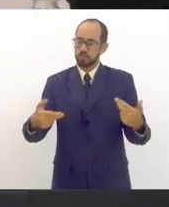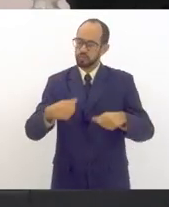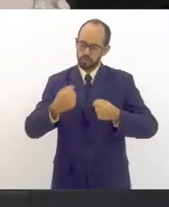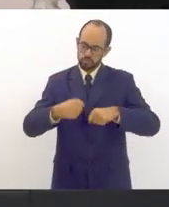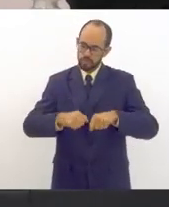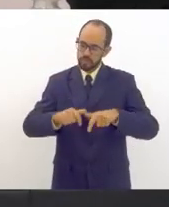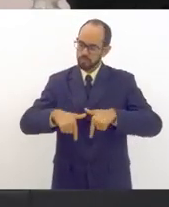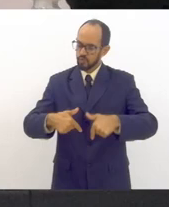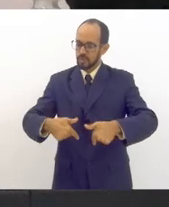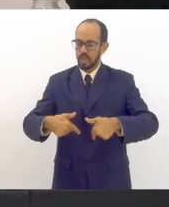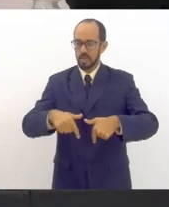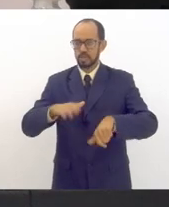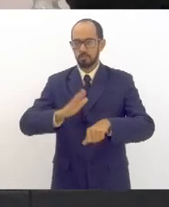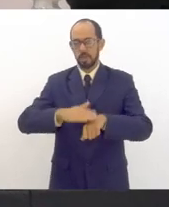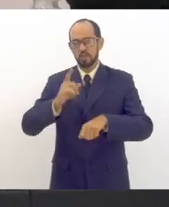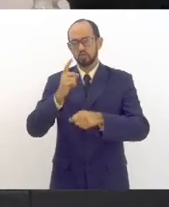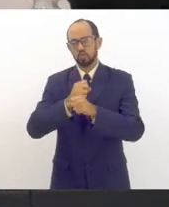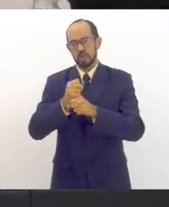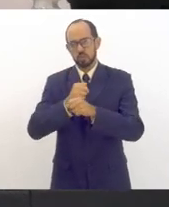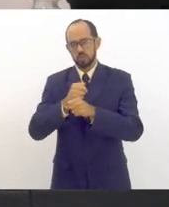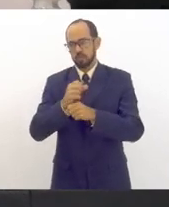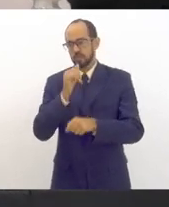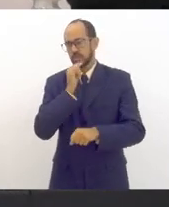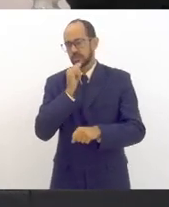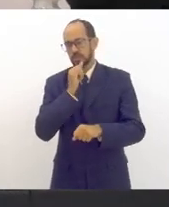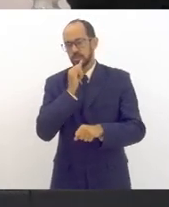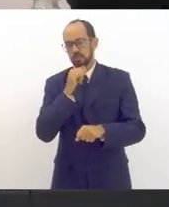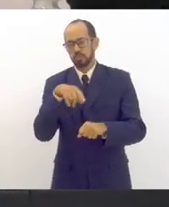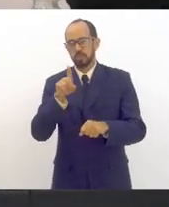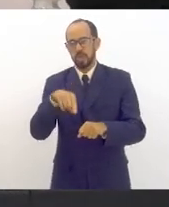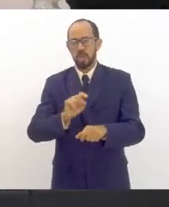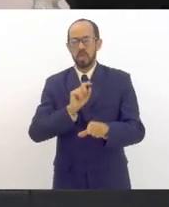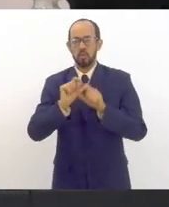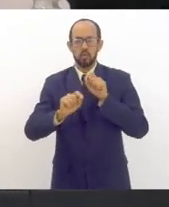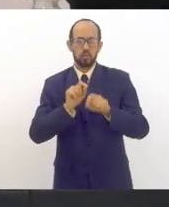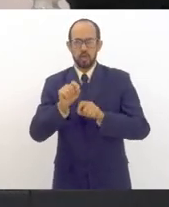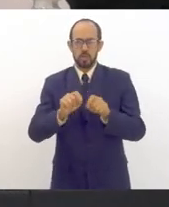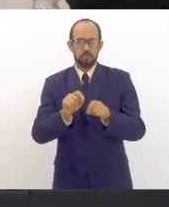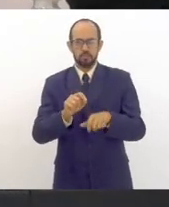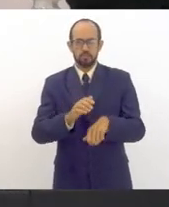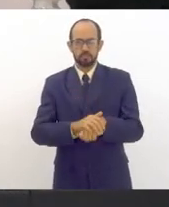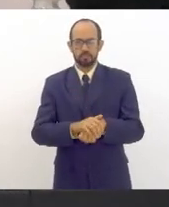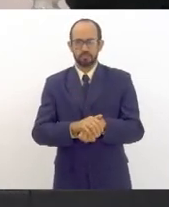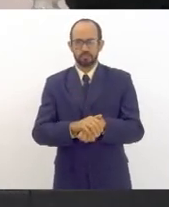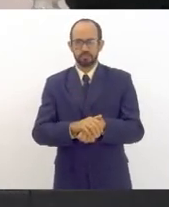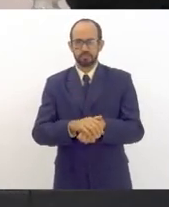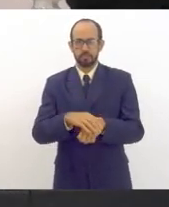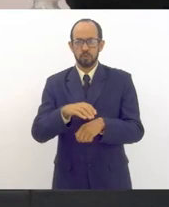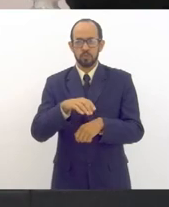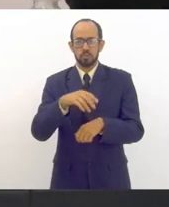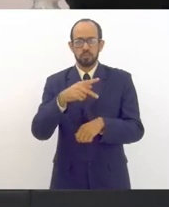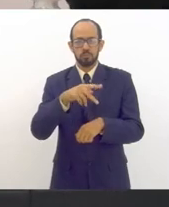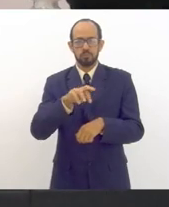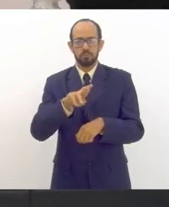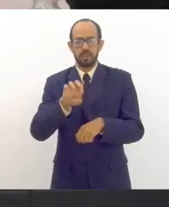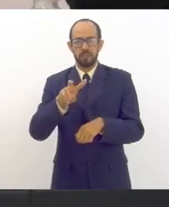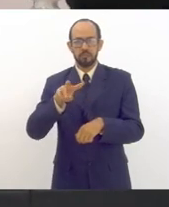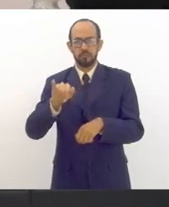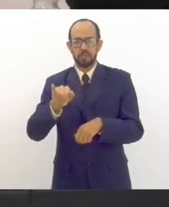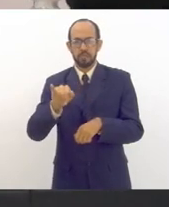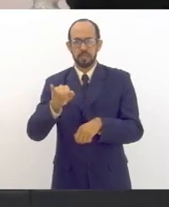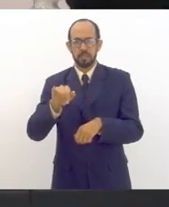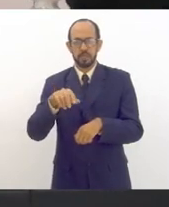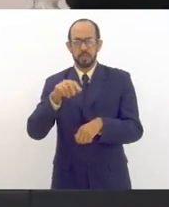de um ano, que é especificamente, por exemplo, a questão do Previbanerj, tem outras